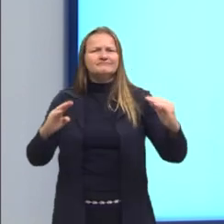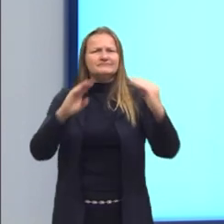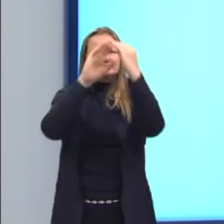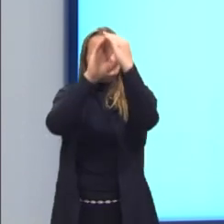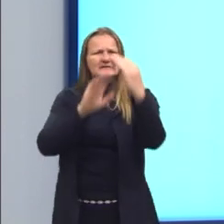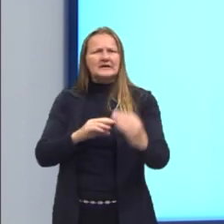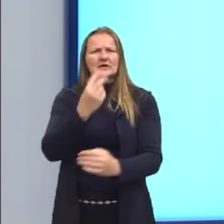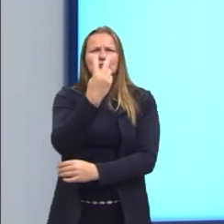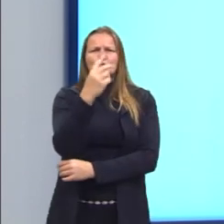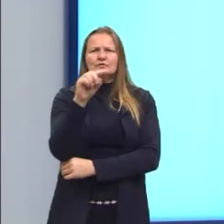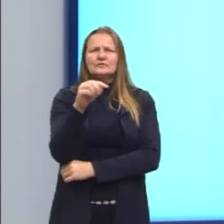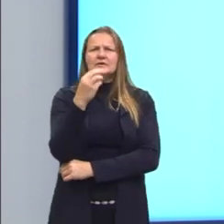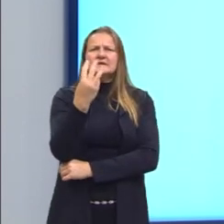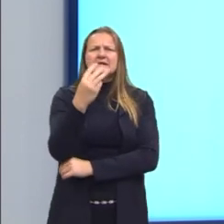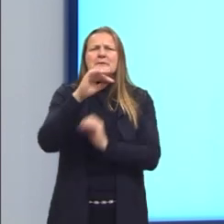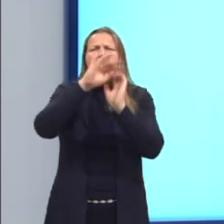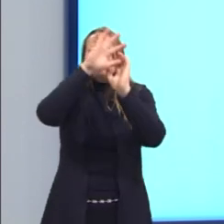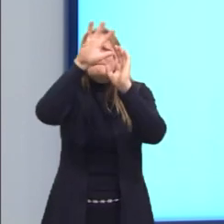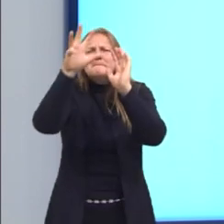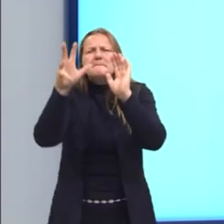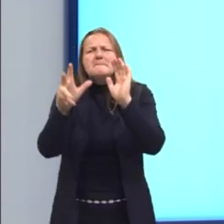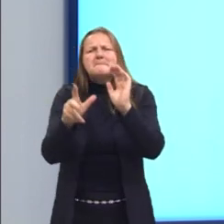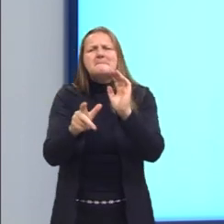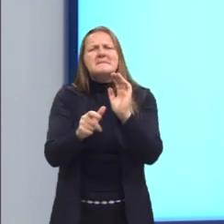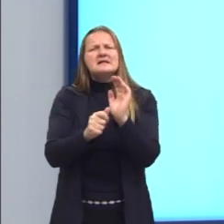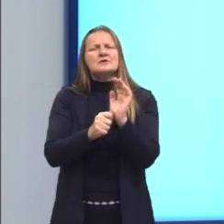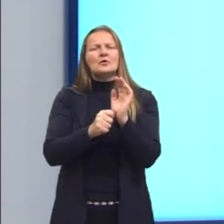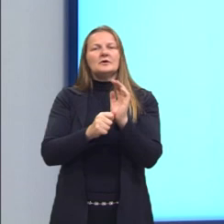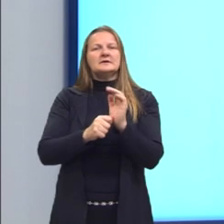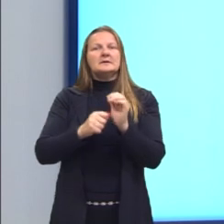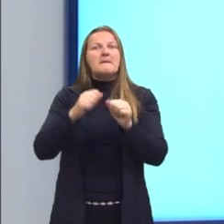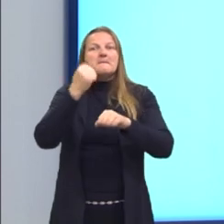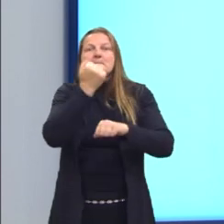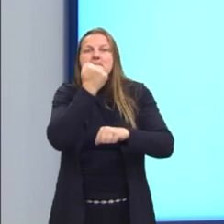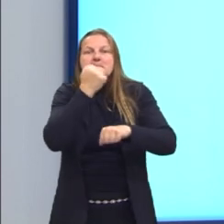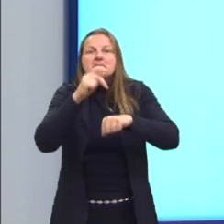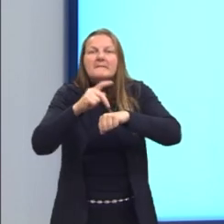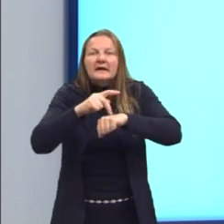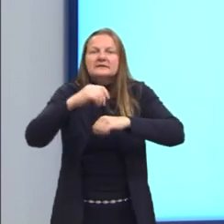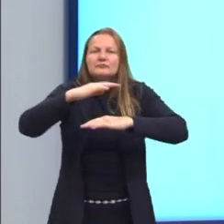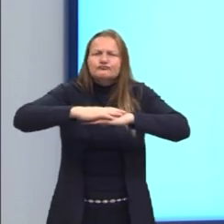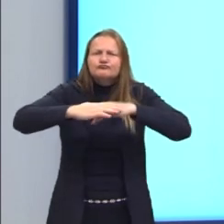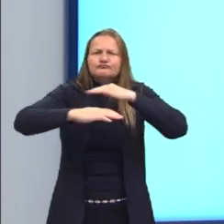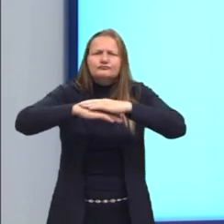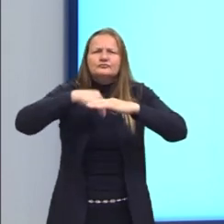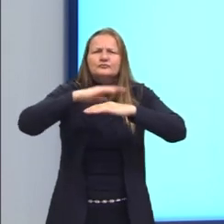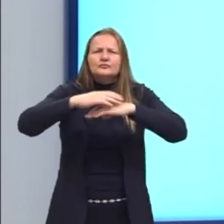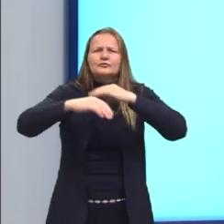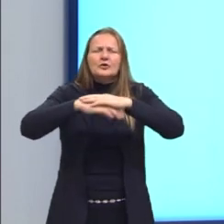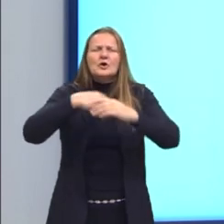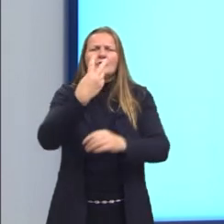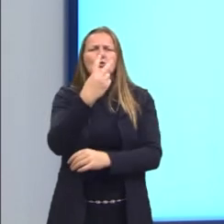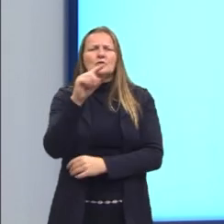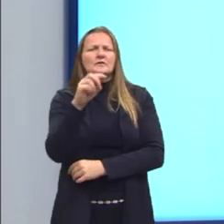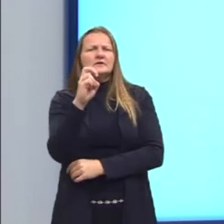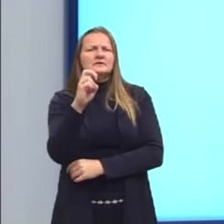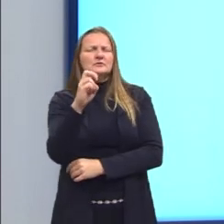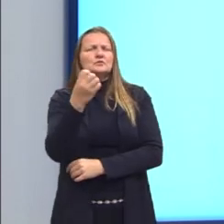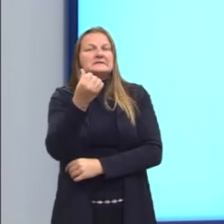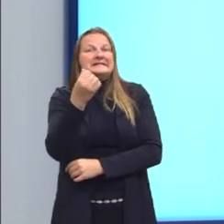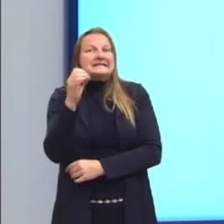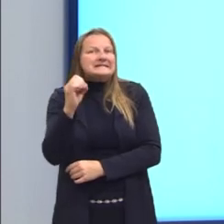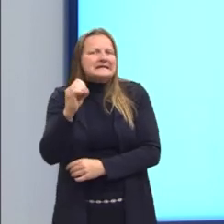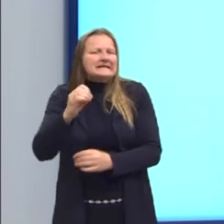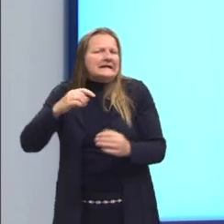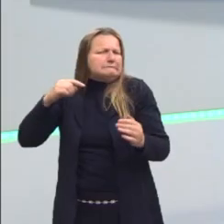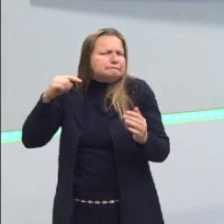por 2,3 milhões de blocos de pedra pesando cerca de 2,5 a 60 toneladas